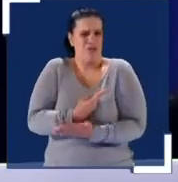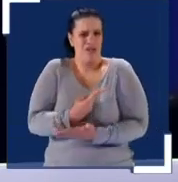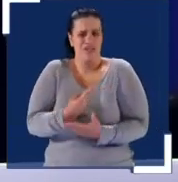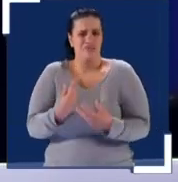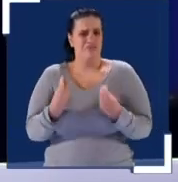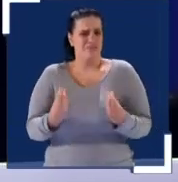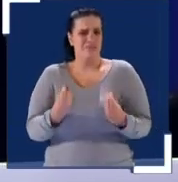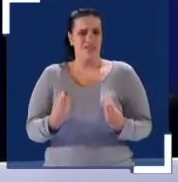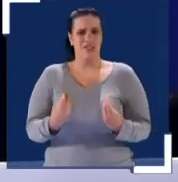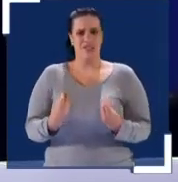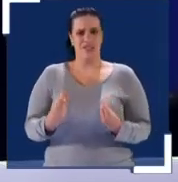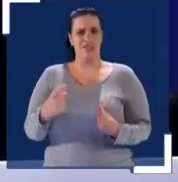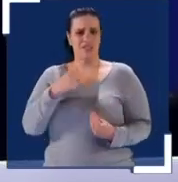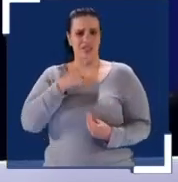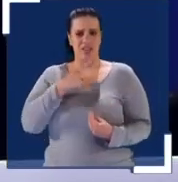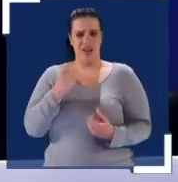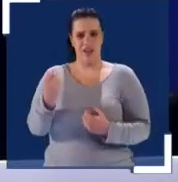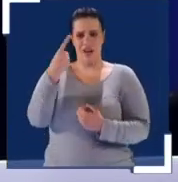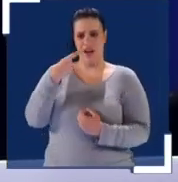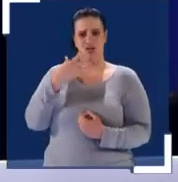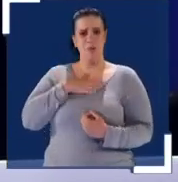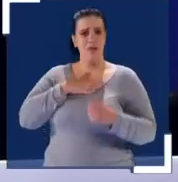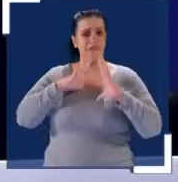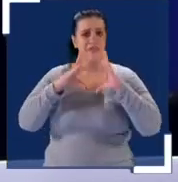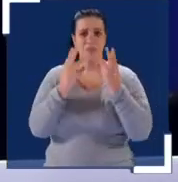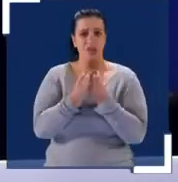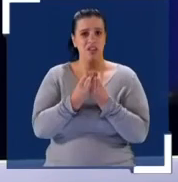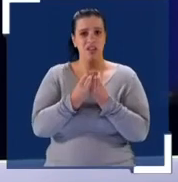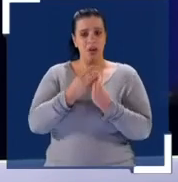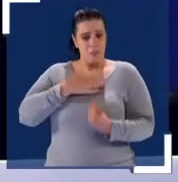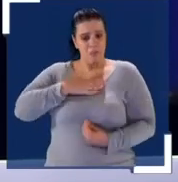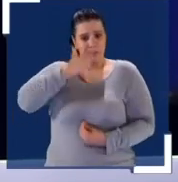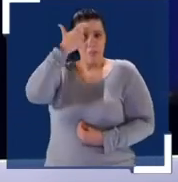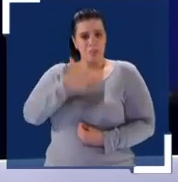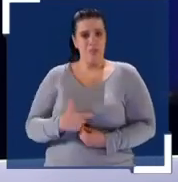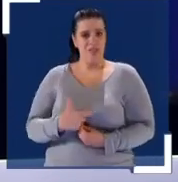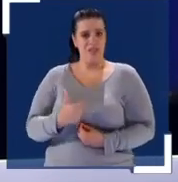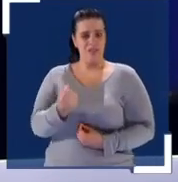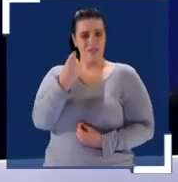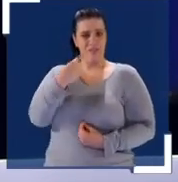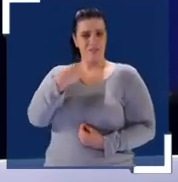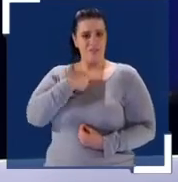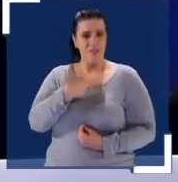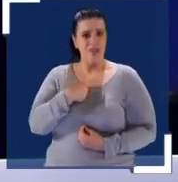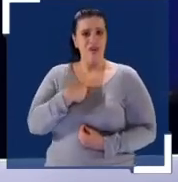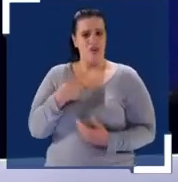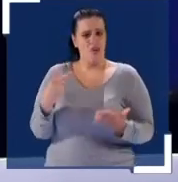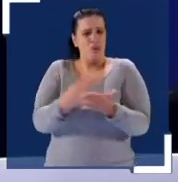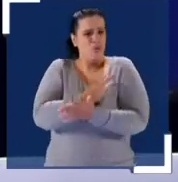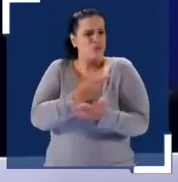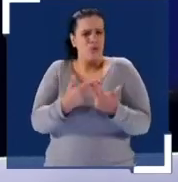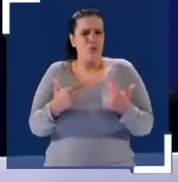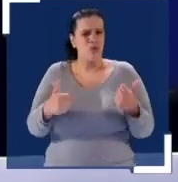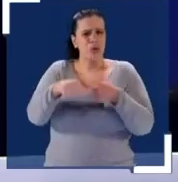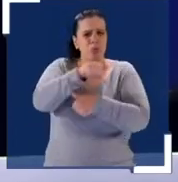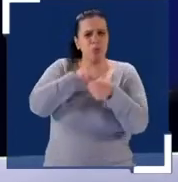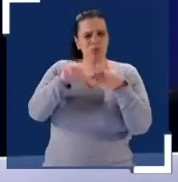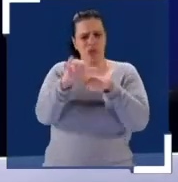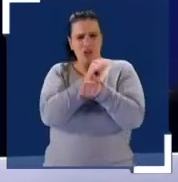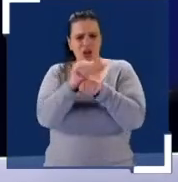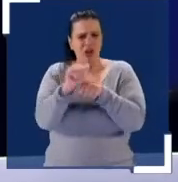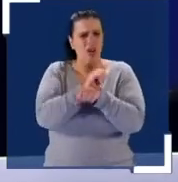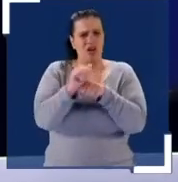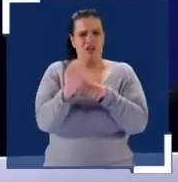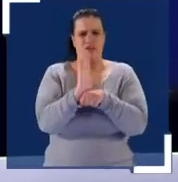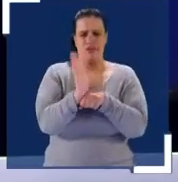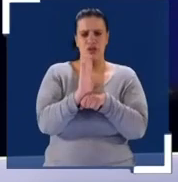ponto de agredir a minha família, agredir a mim pessoalmente, com situações de modificação de imagens, e por